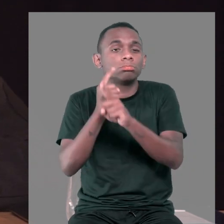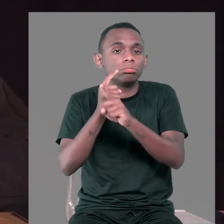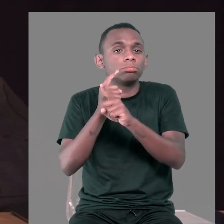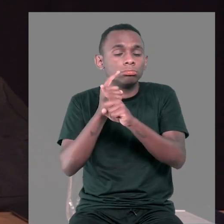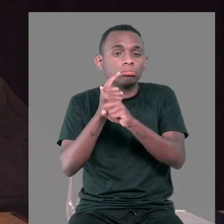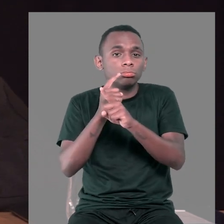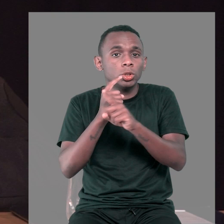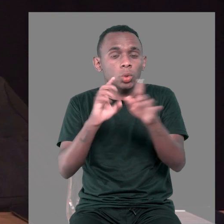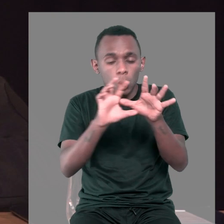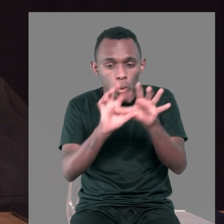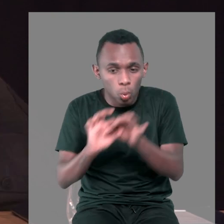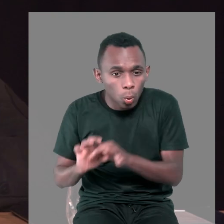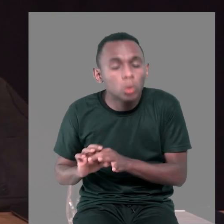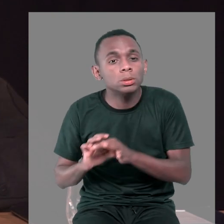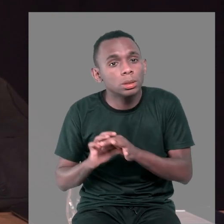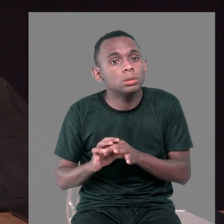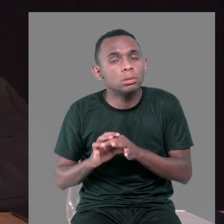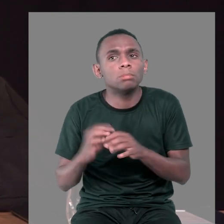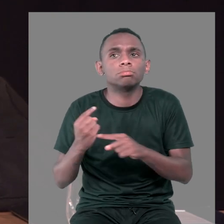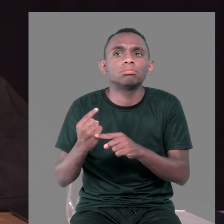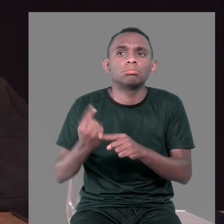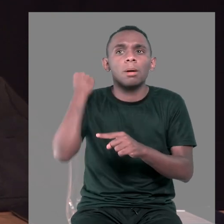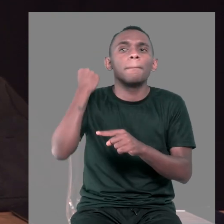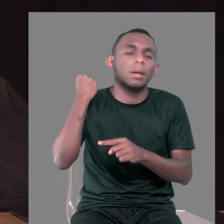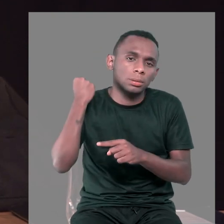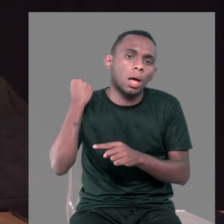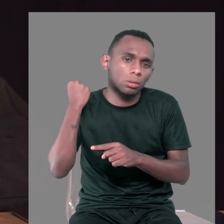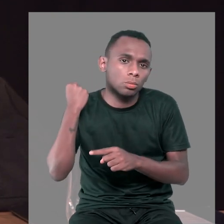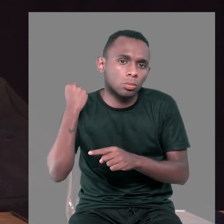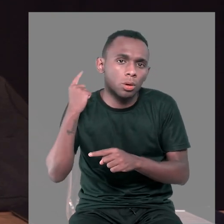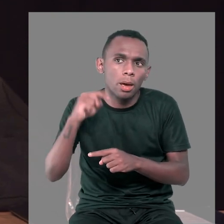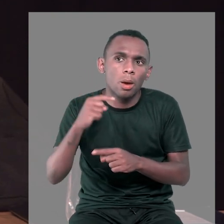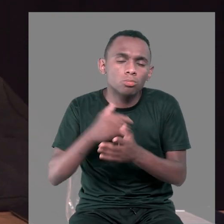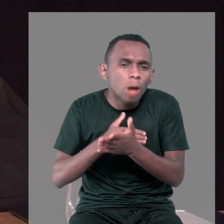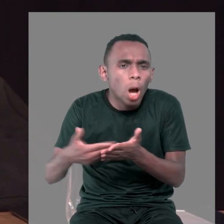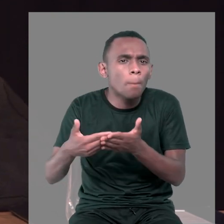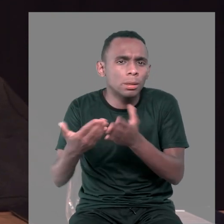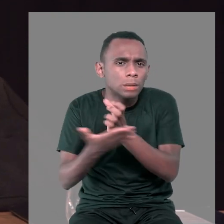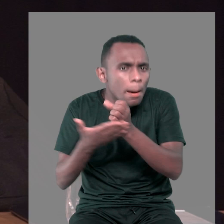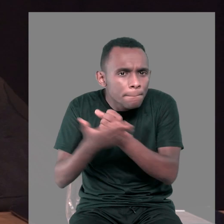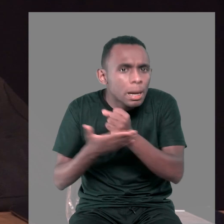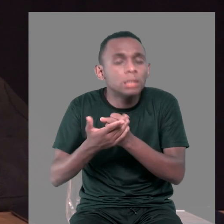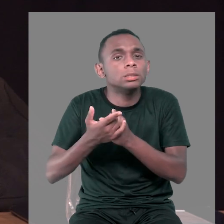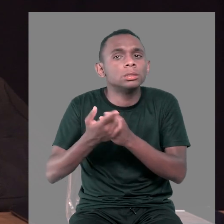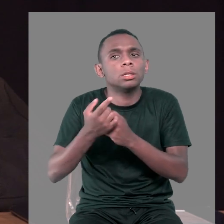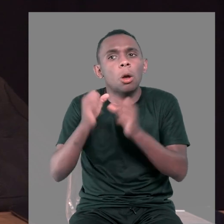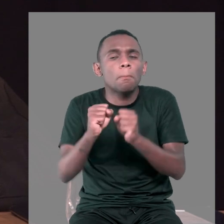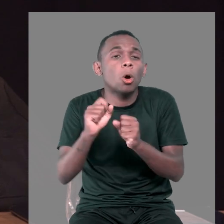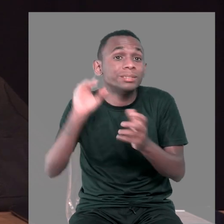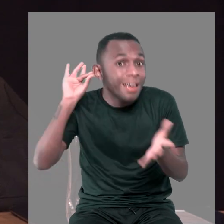passado, né? Então, esse é um outro aspecto da questão. Há ainda um outro ao qual eu fiz alusão, que também